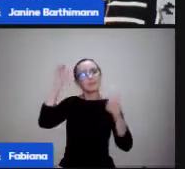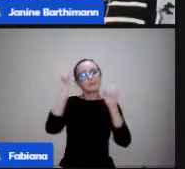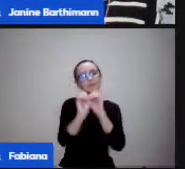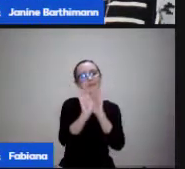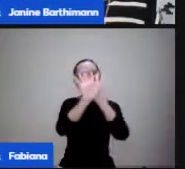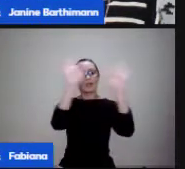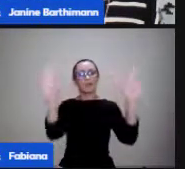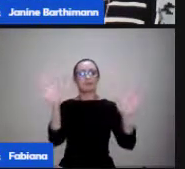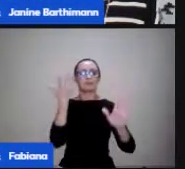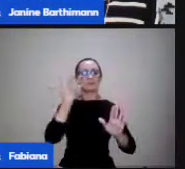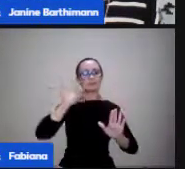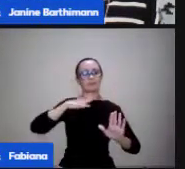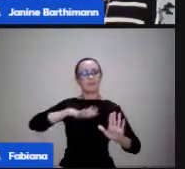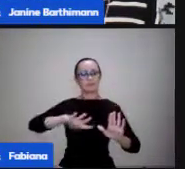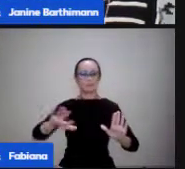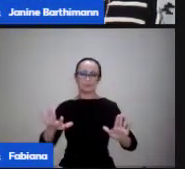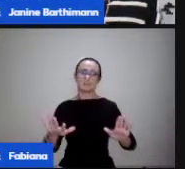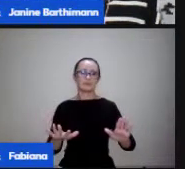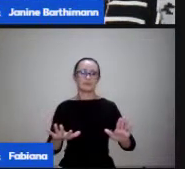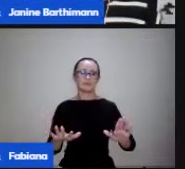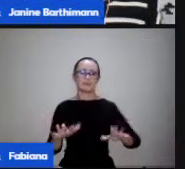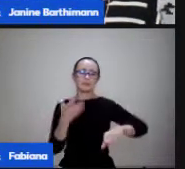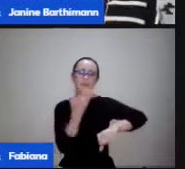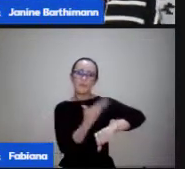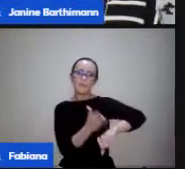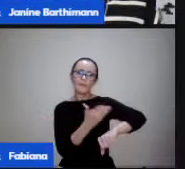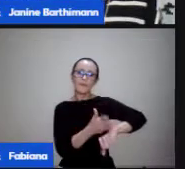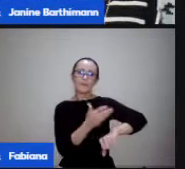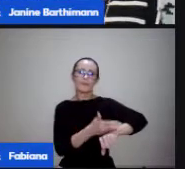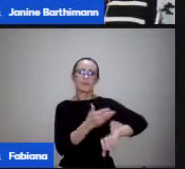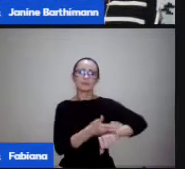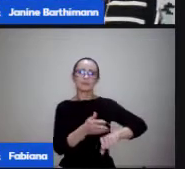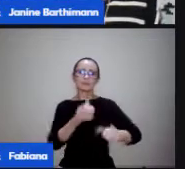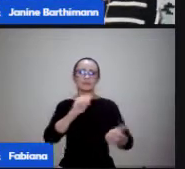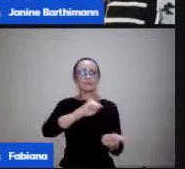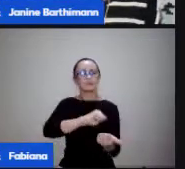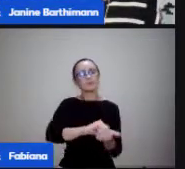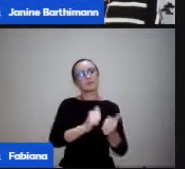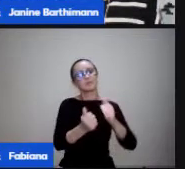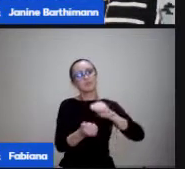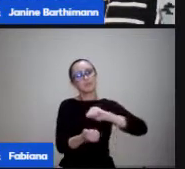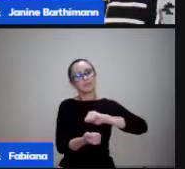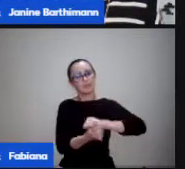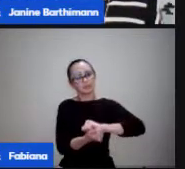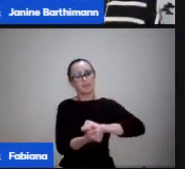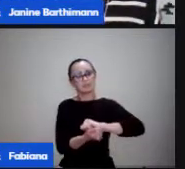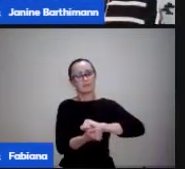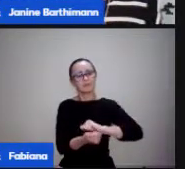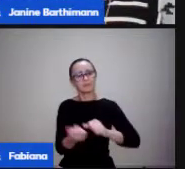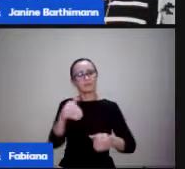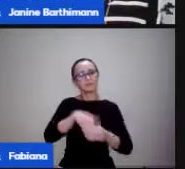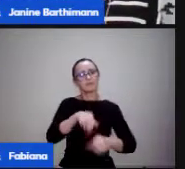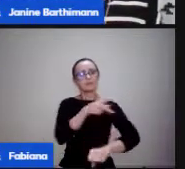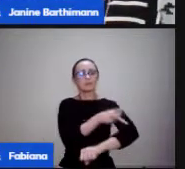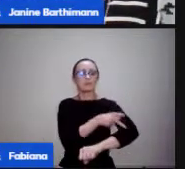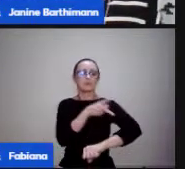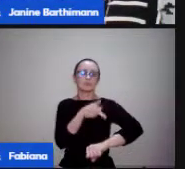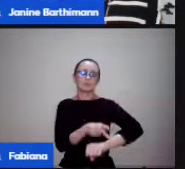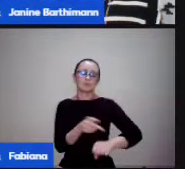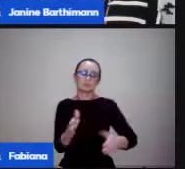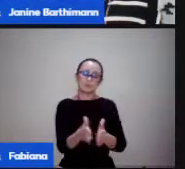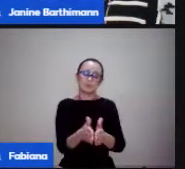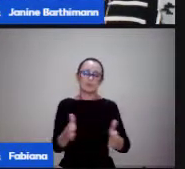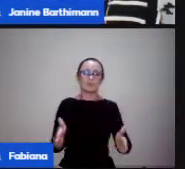sentido e práticas que se adequem, né? Práticas pedagógicas que se adequem a esse momento, pensar